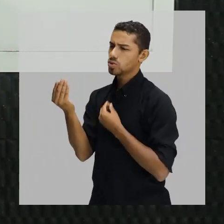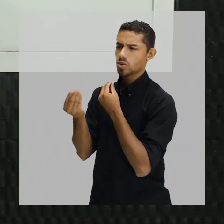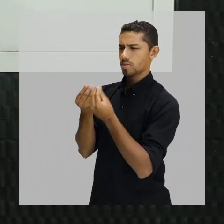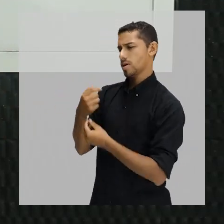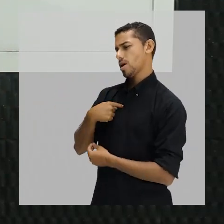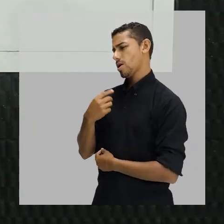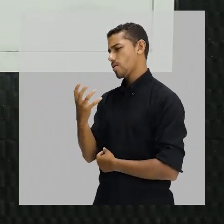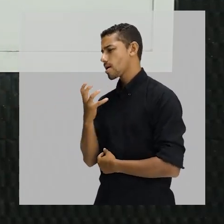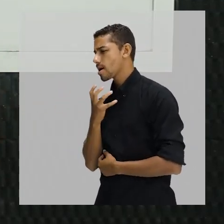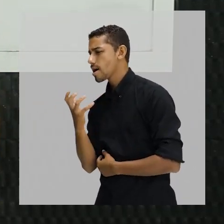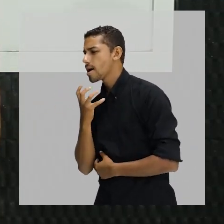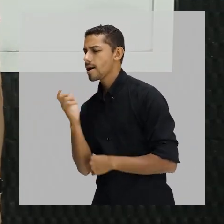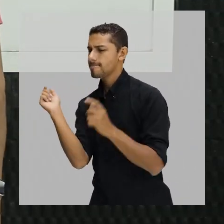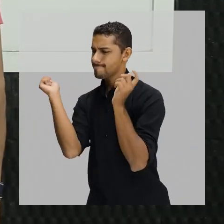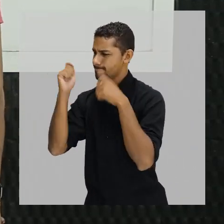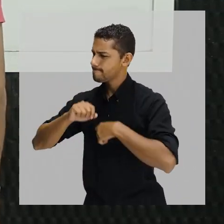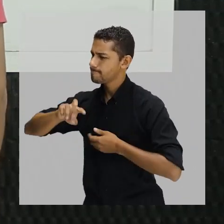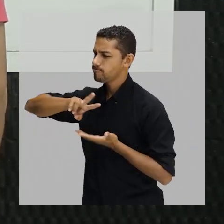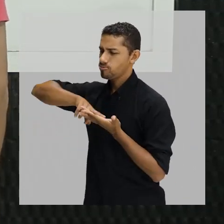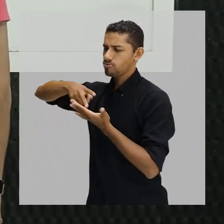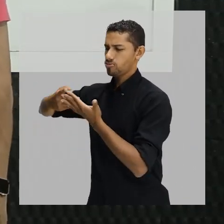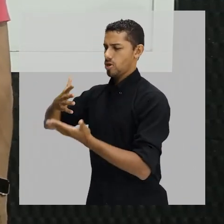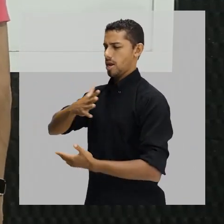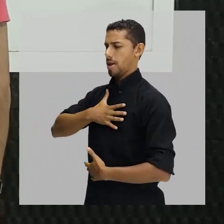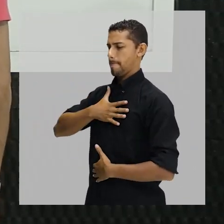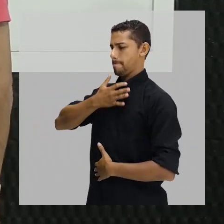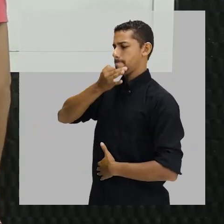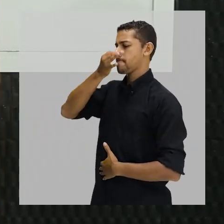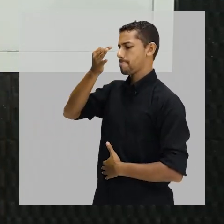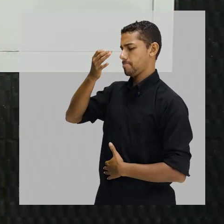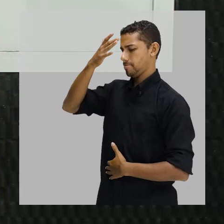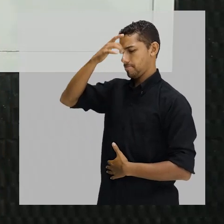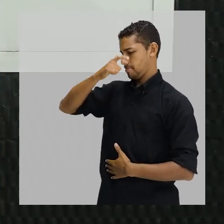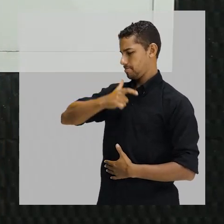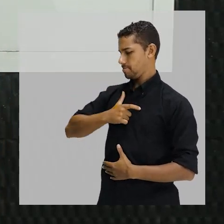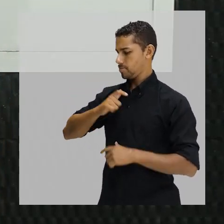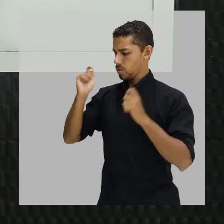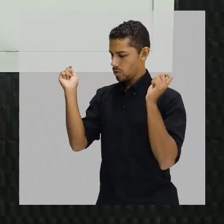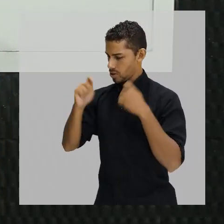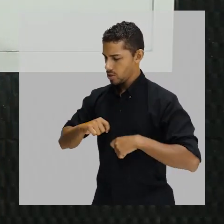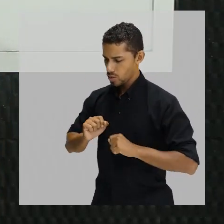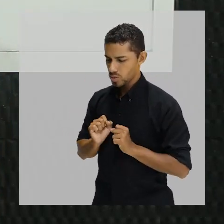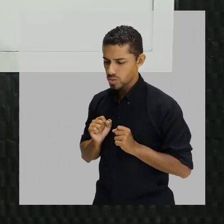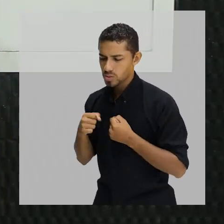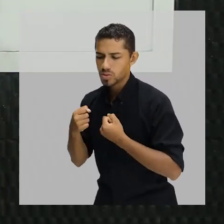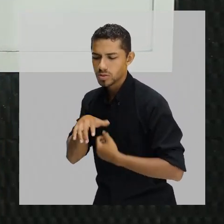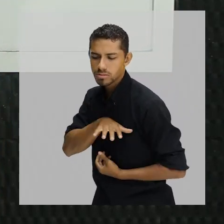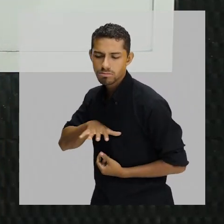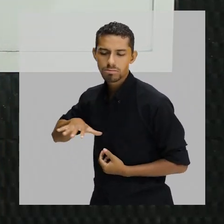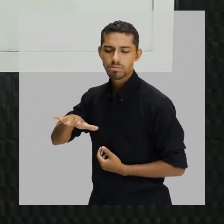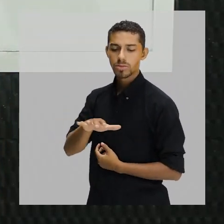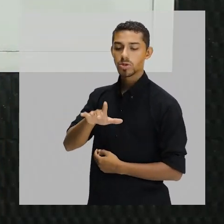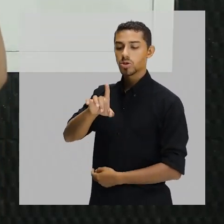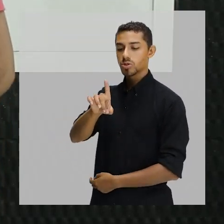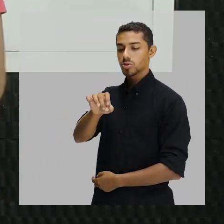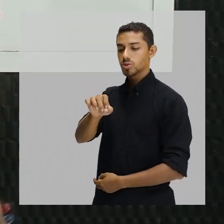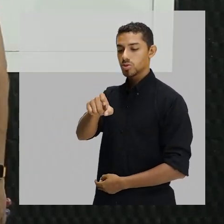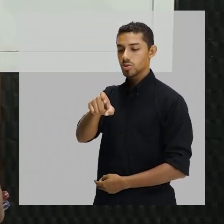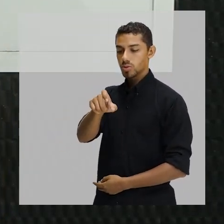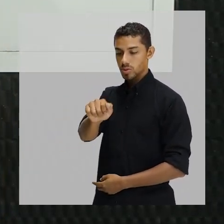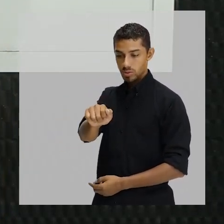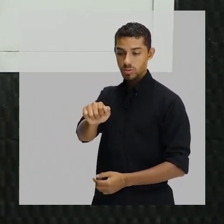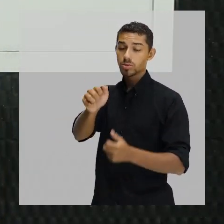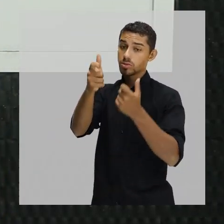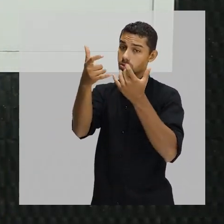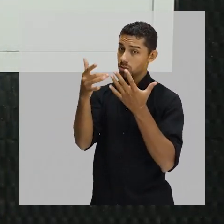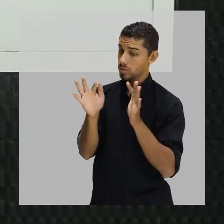quero, interpretar a minha maneira, certo? Eu estou construindo uma doxa, uma simples opinião. Agora,